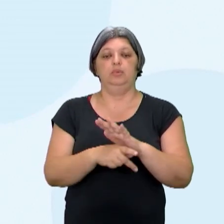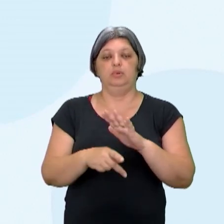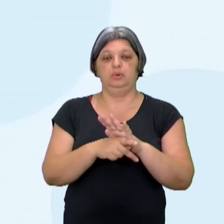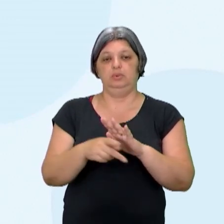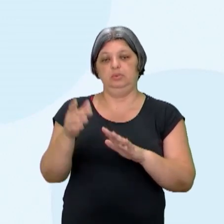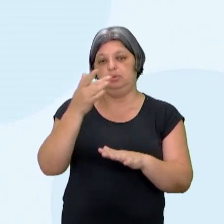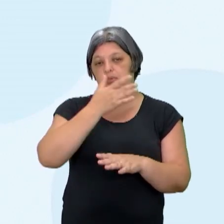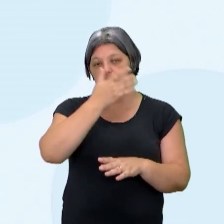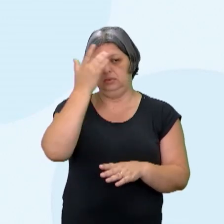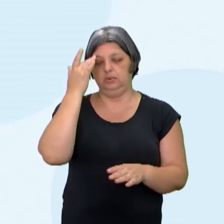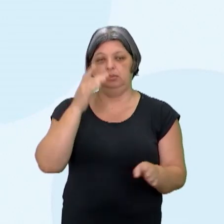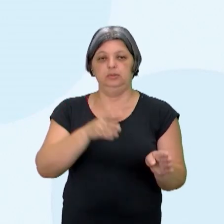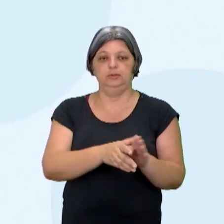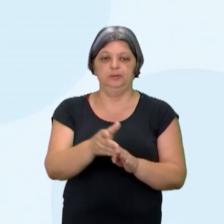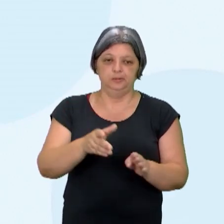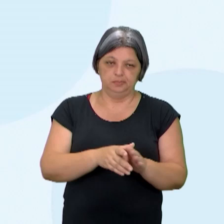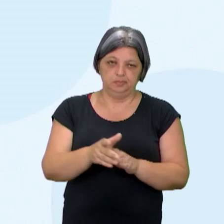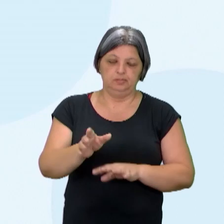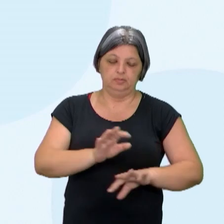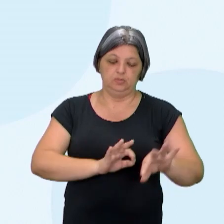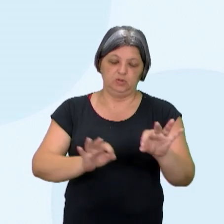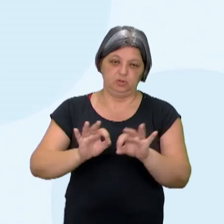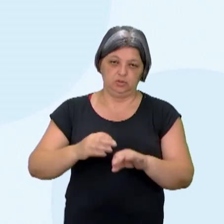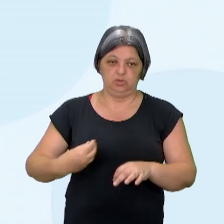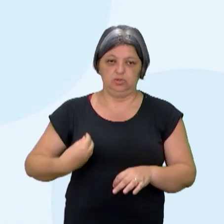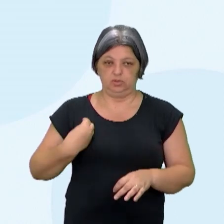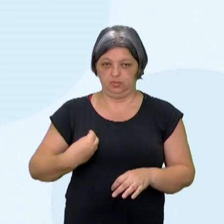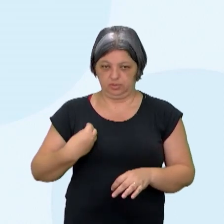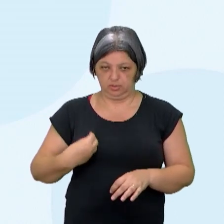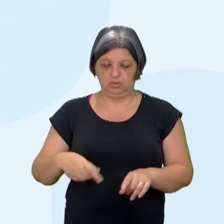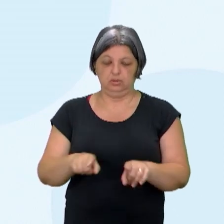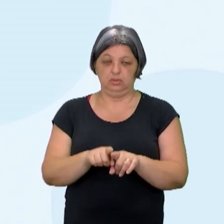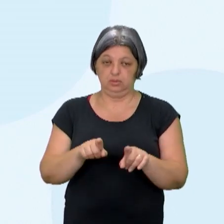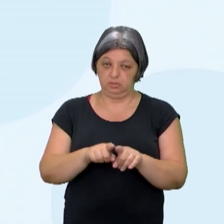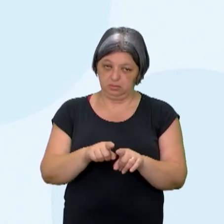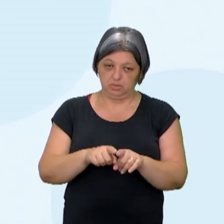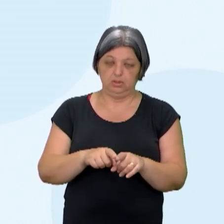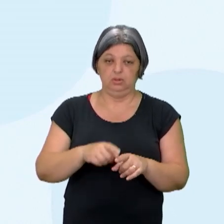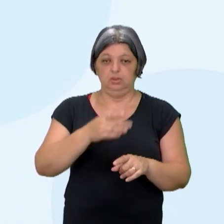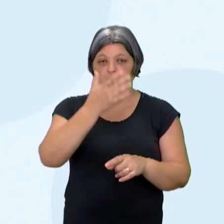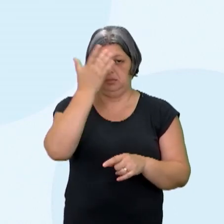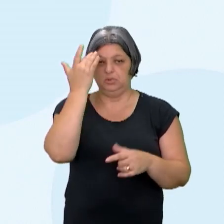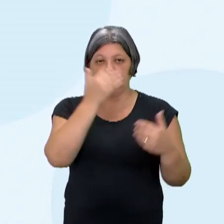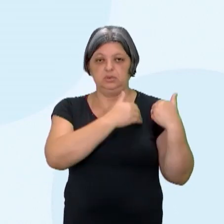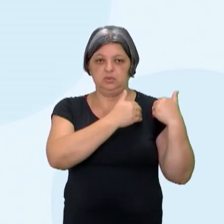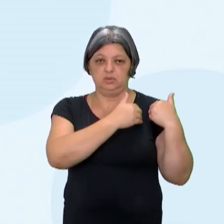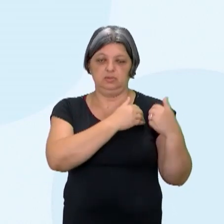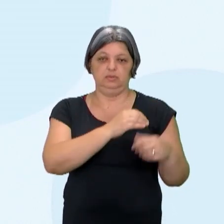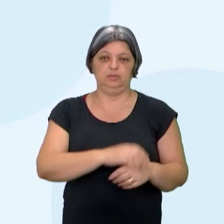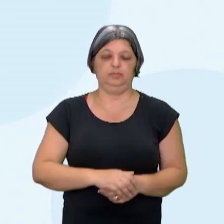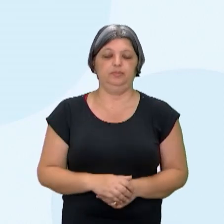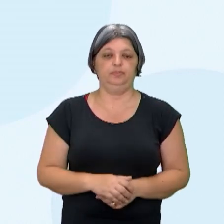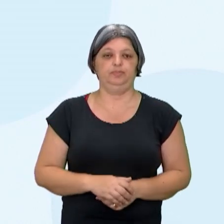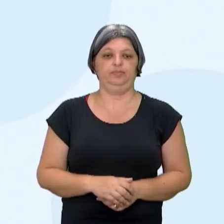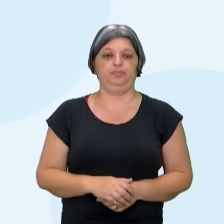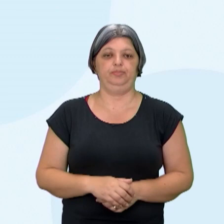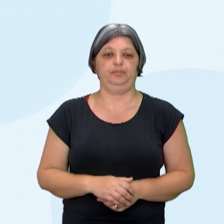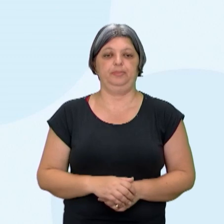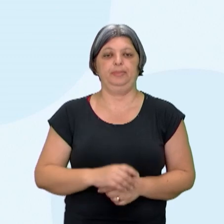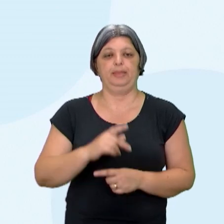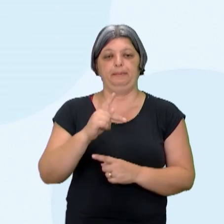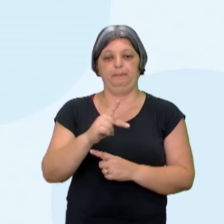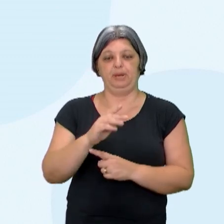vice é responsável tanto pelo projeto de vida quanto pela tutoria. O PCG, por exemplo, ele